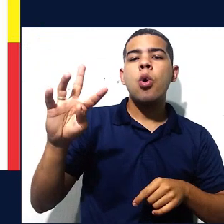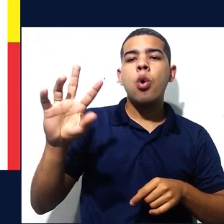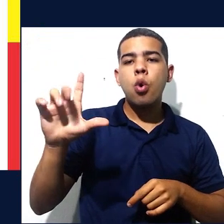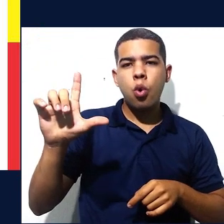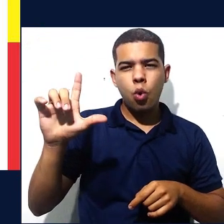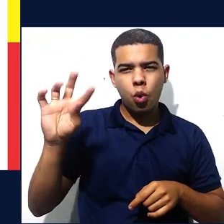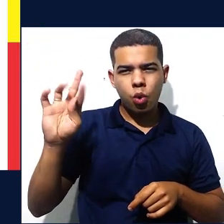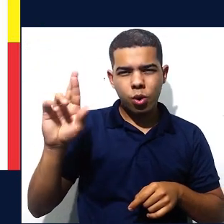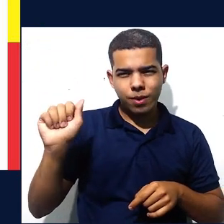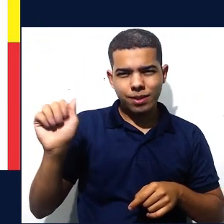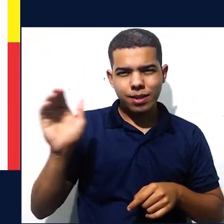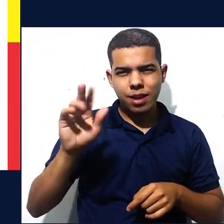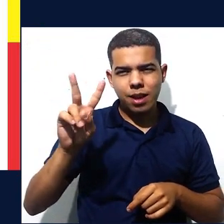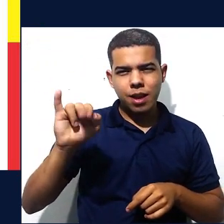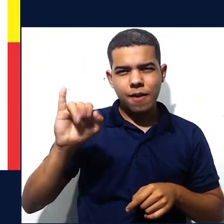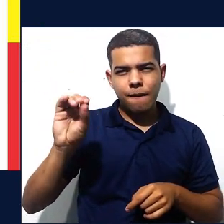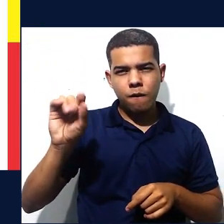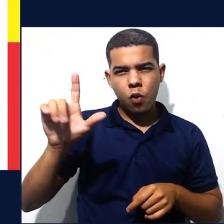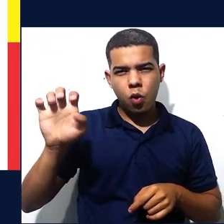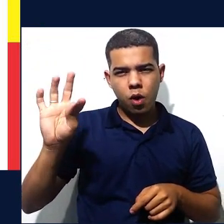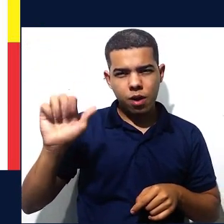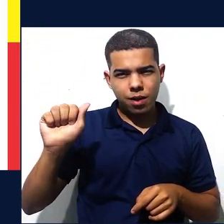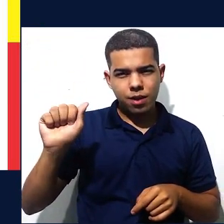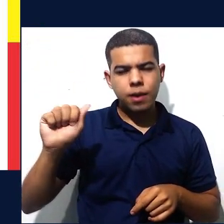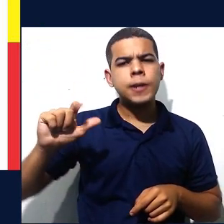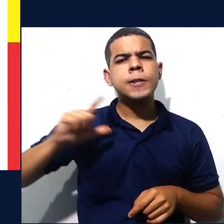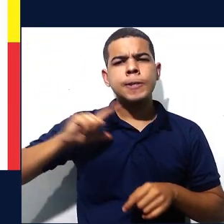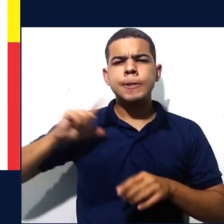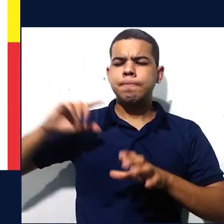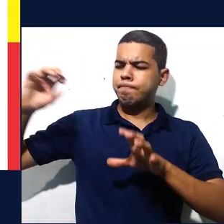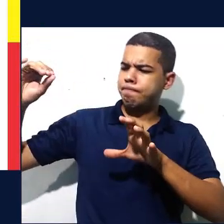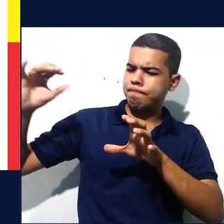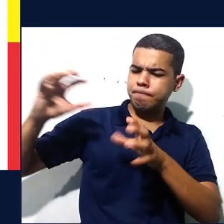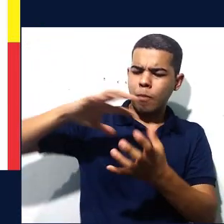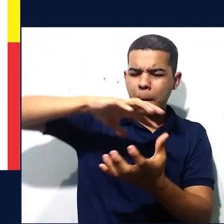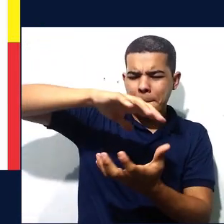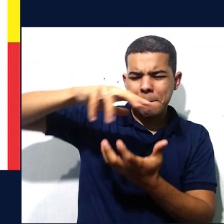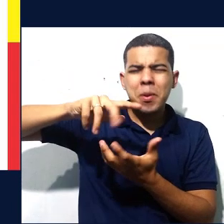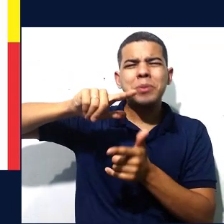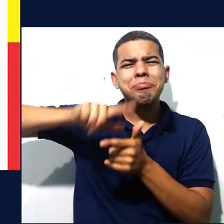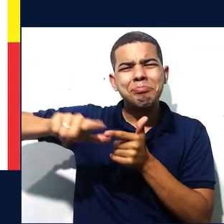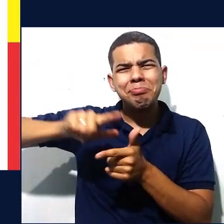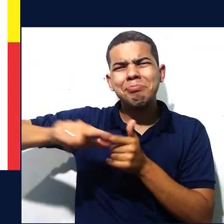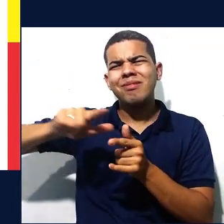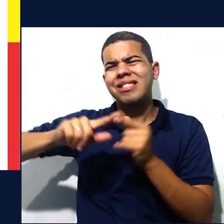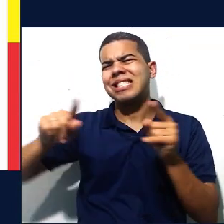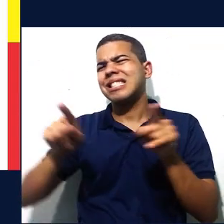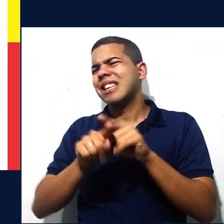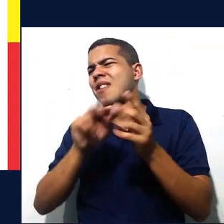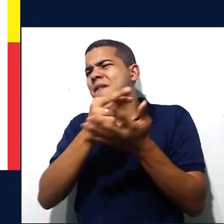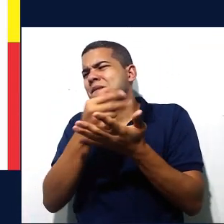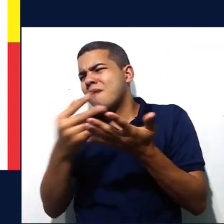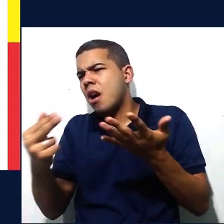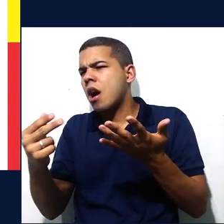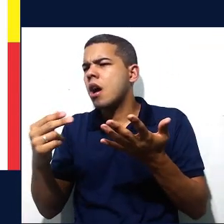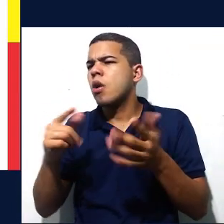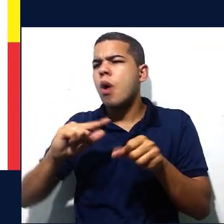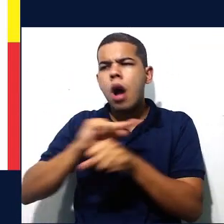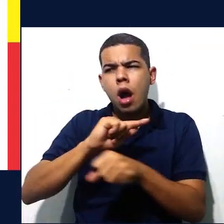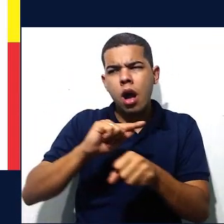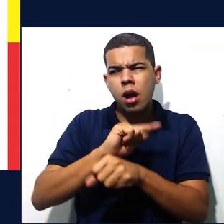efeitos nocíveis sobre a vida na Terra. Outros gases como o tetracloreto de carbono,